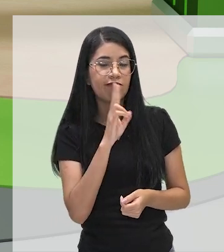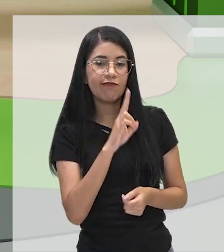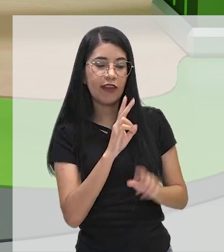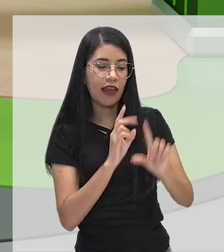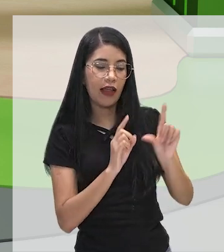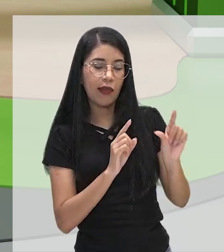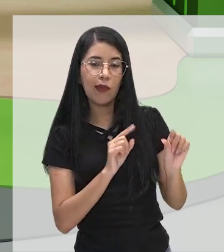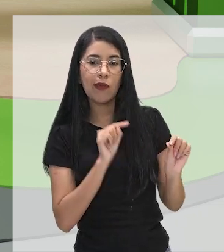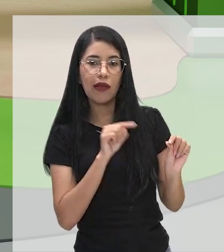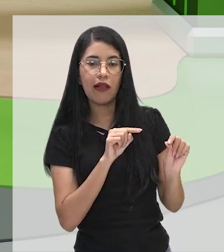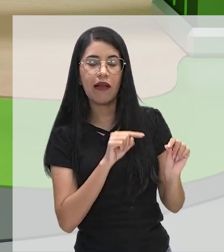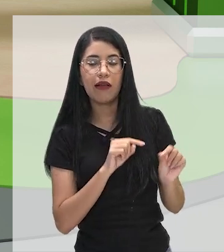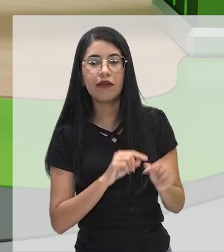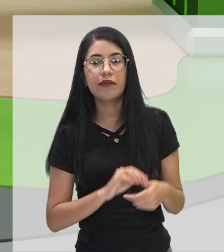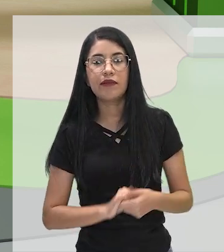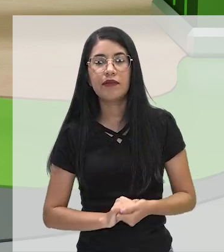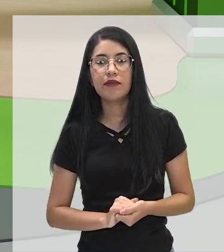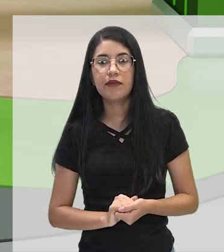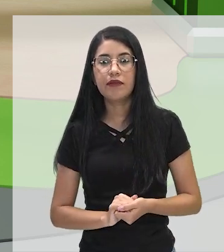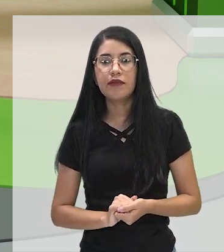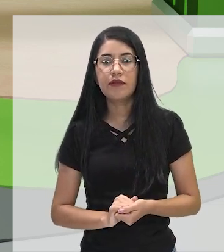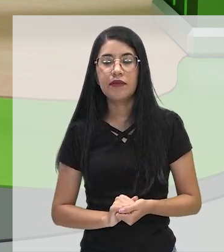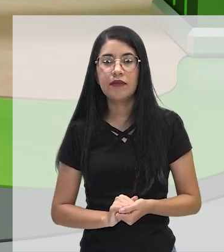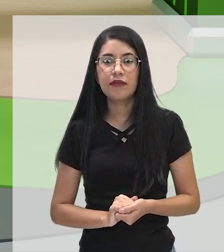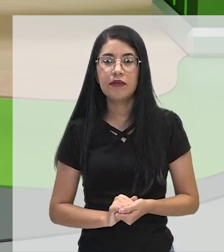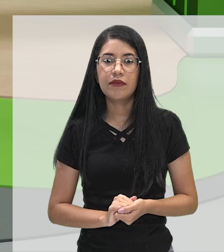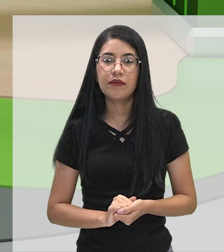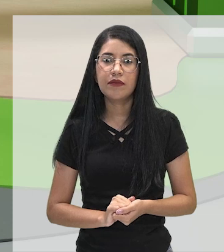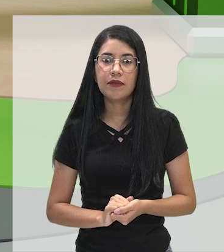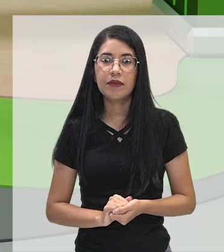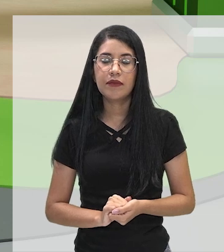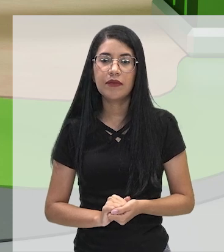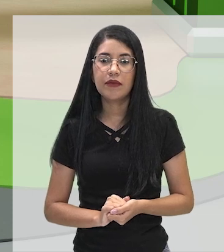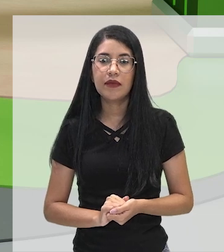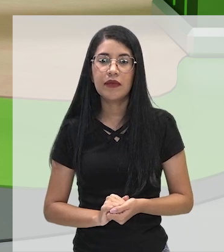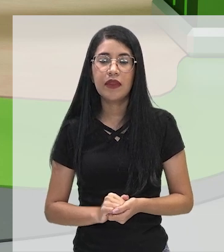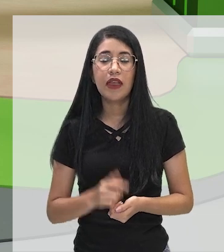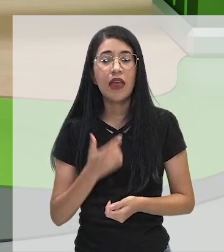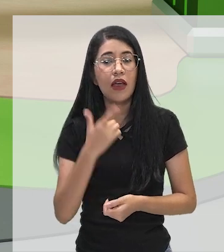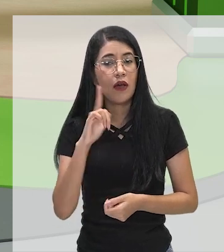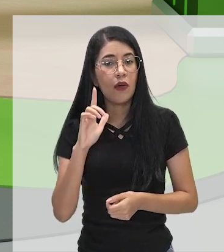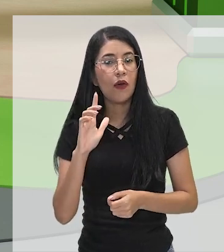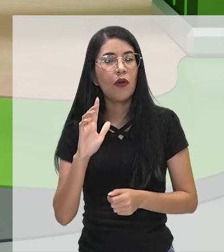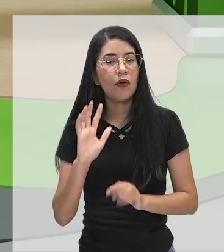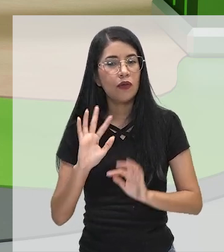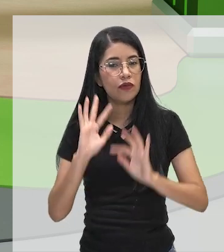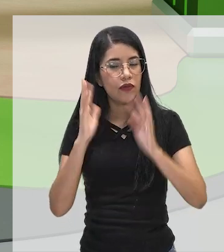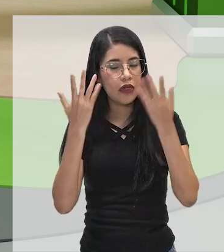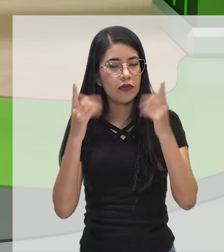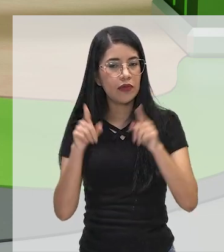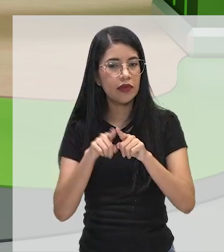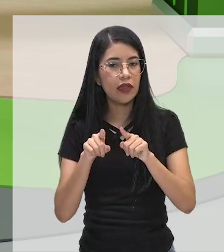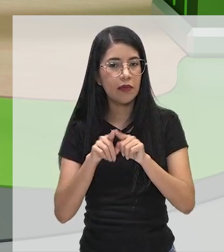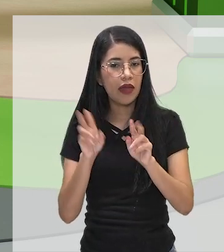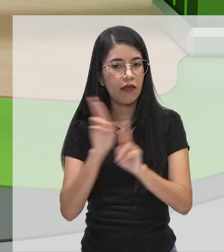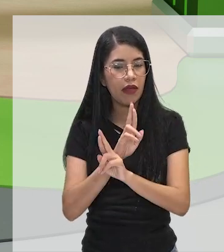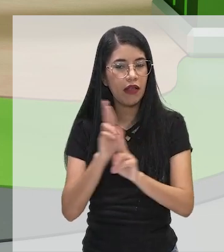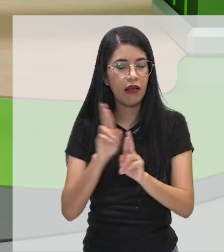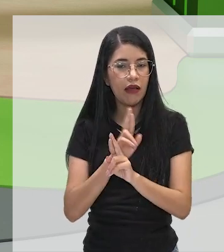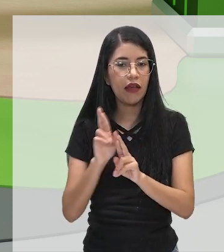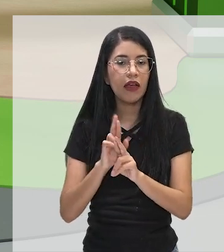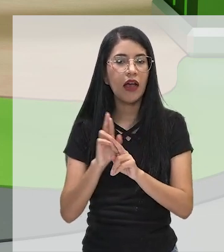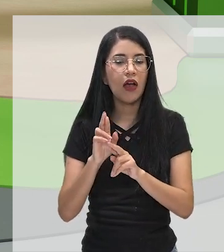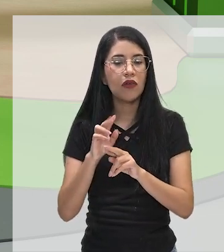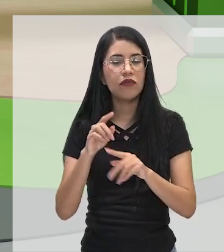visualizar, ok? Esse é um fenômeno do eclipse, como a gente pôde observar. Temos outros fenômenos relacionados ali com